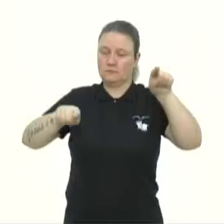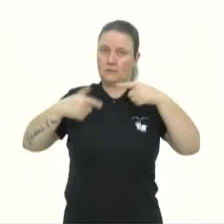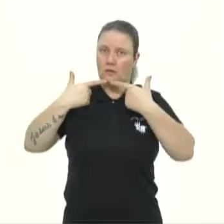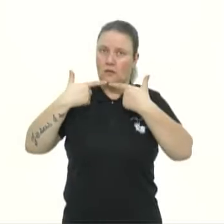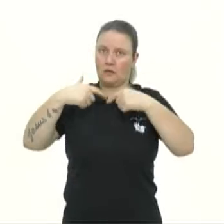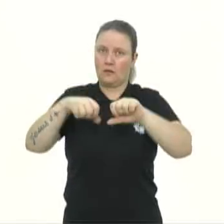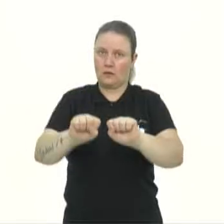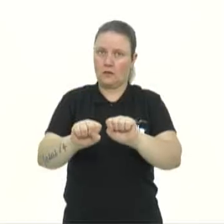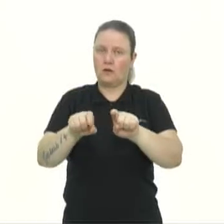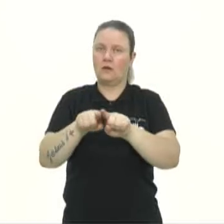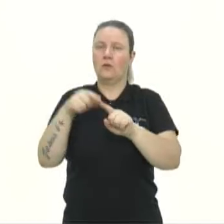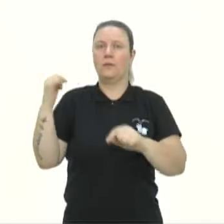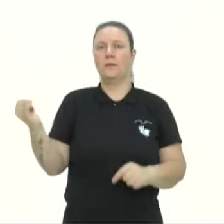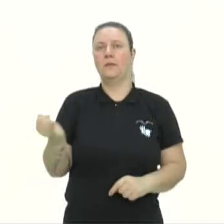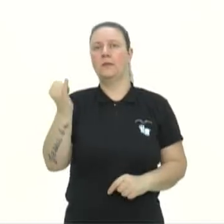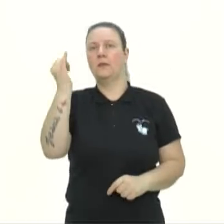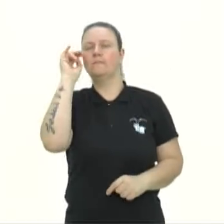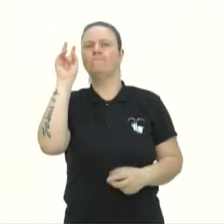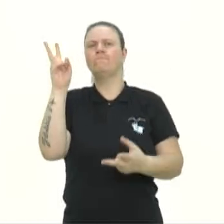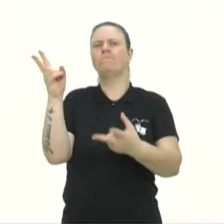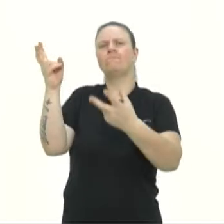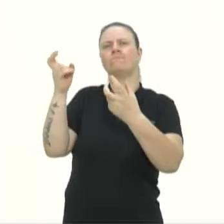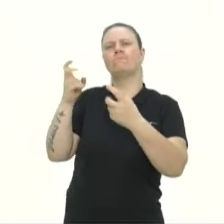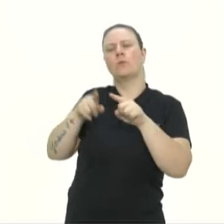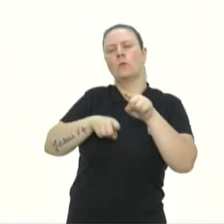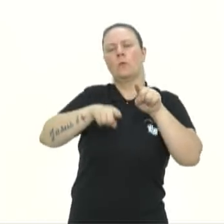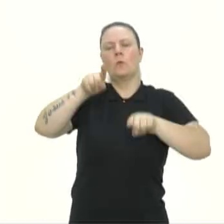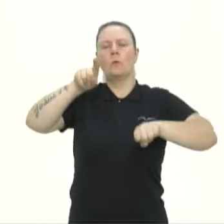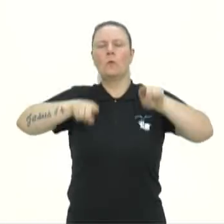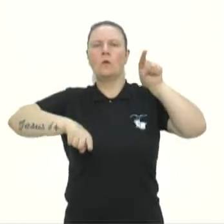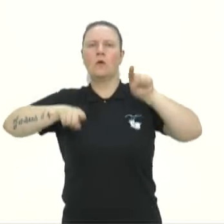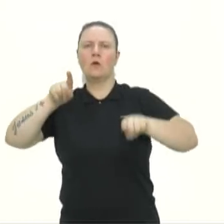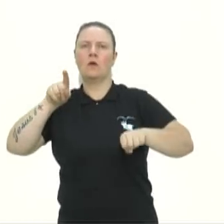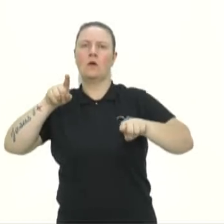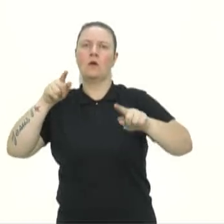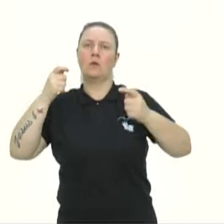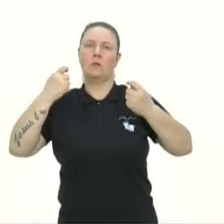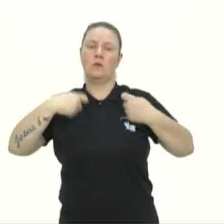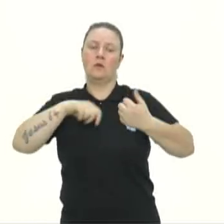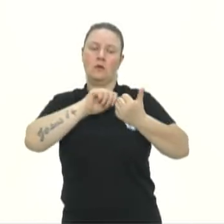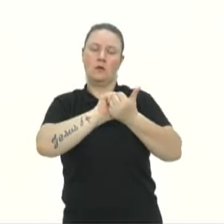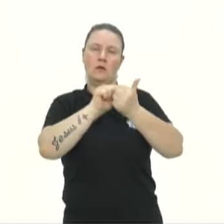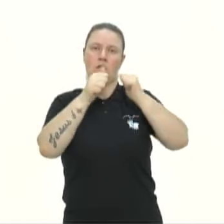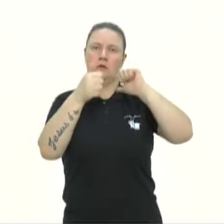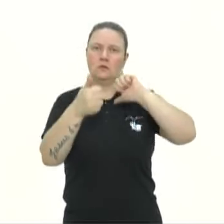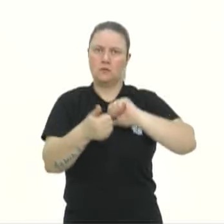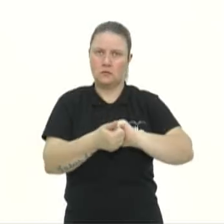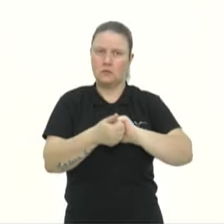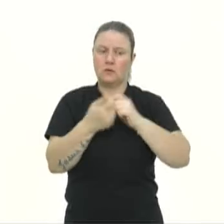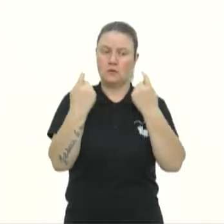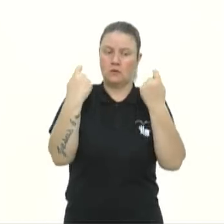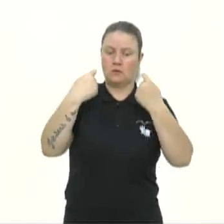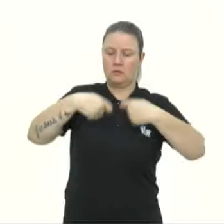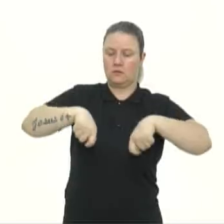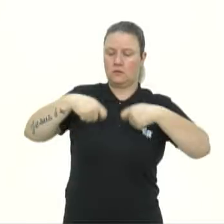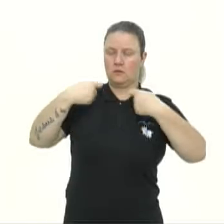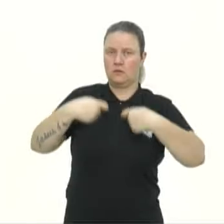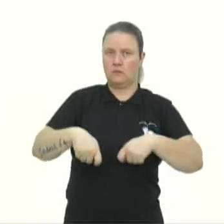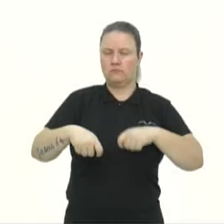é importante observar que toda variação linguística é adequada para atender às